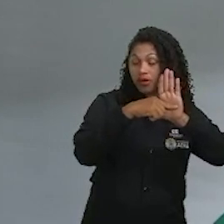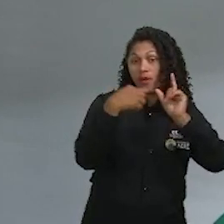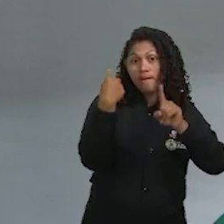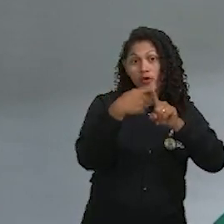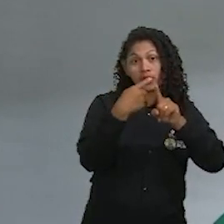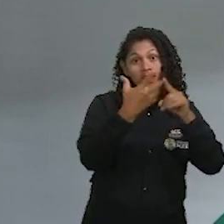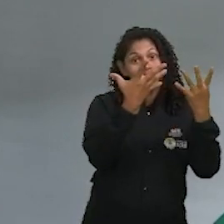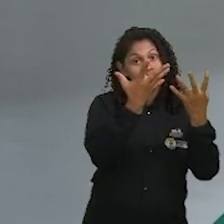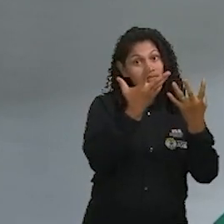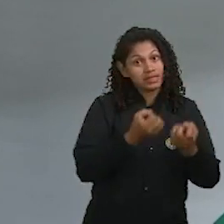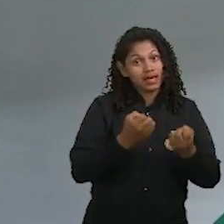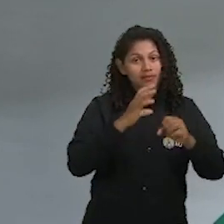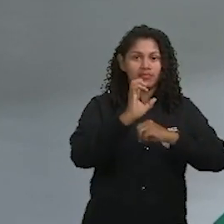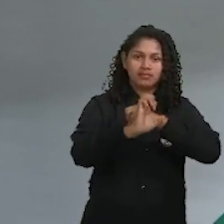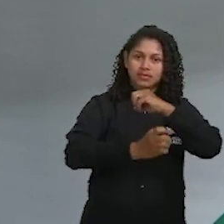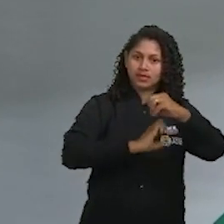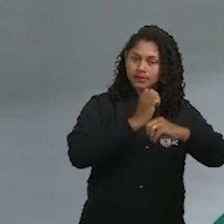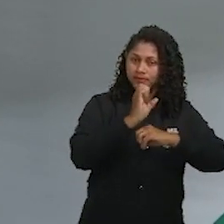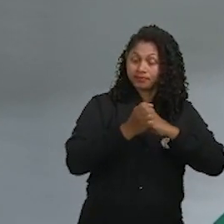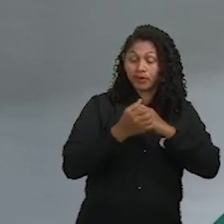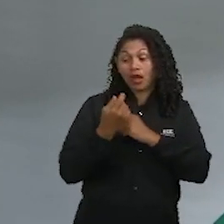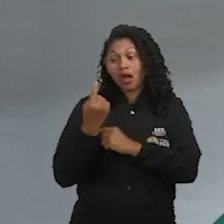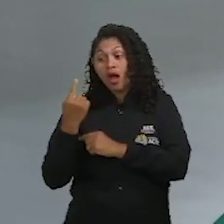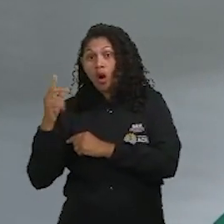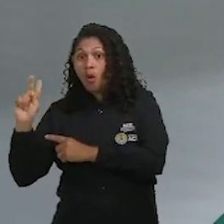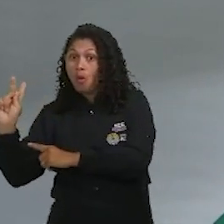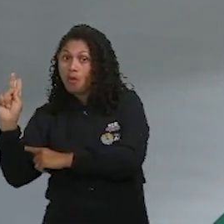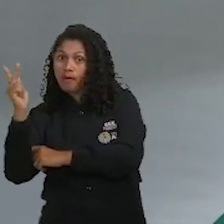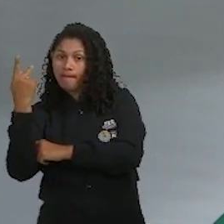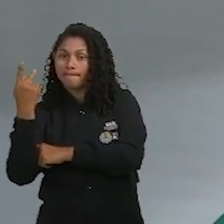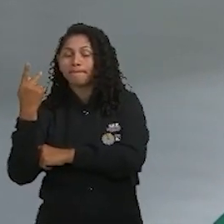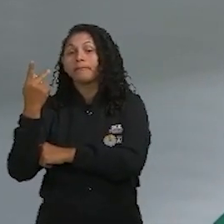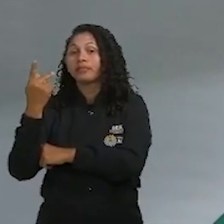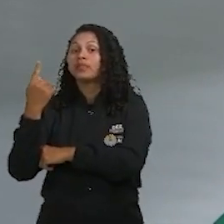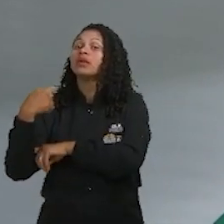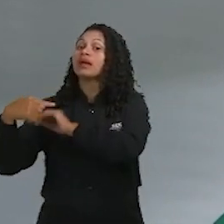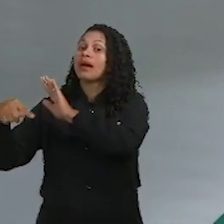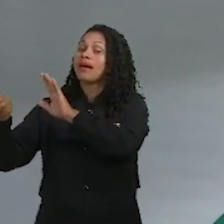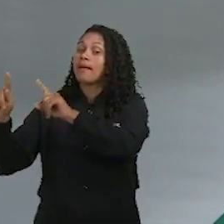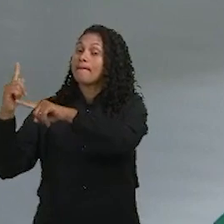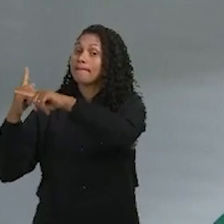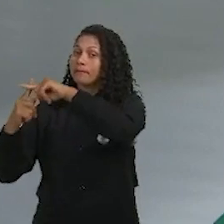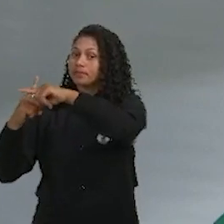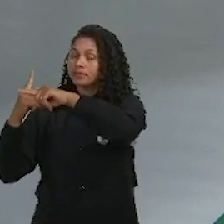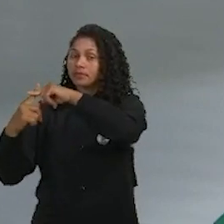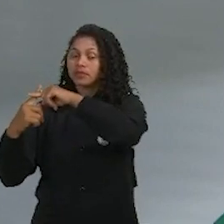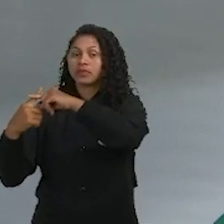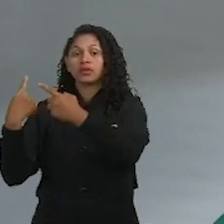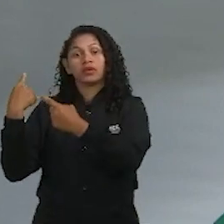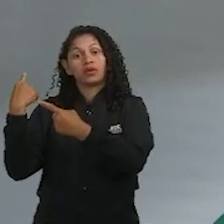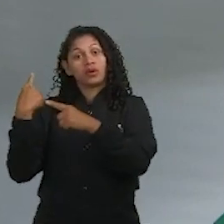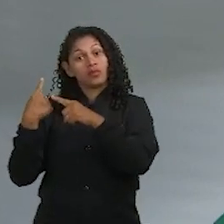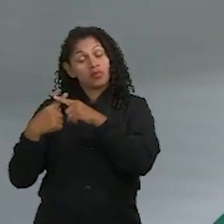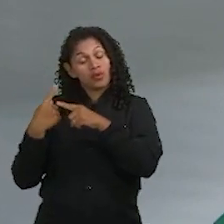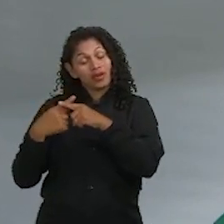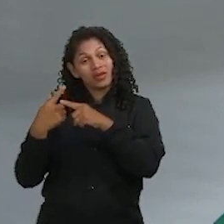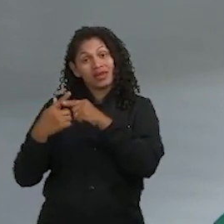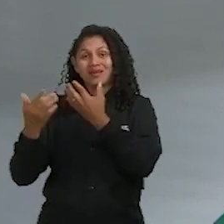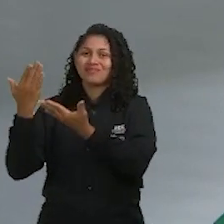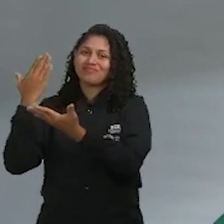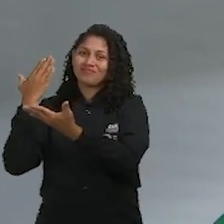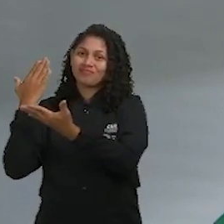receber elétrons, enquanto o hidrogênio ficaria aí com a carga positiva, já que ele